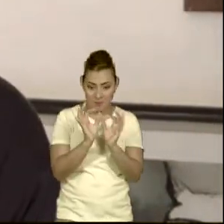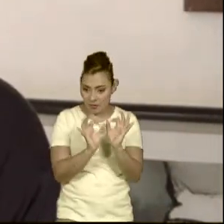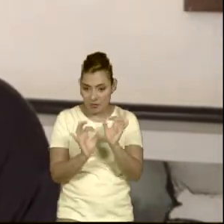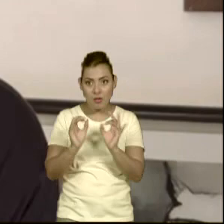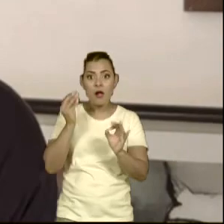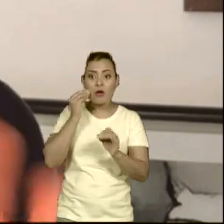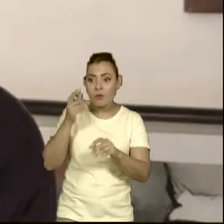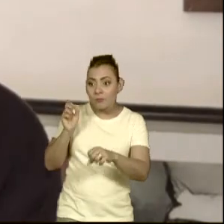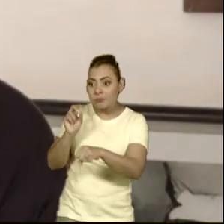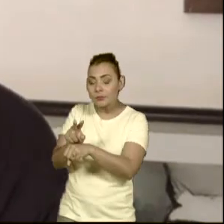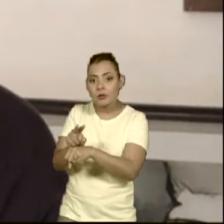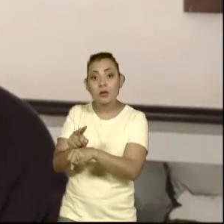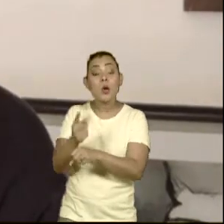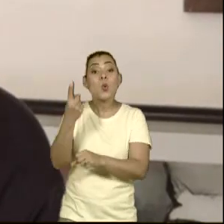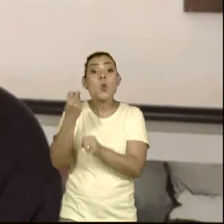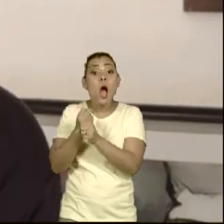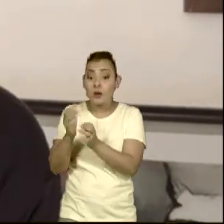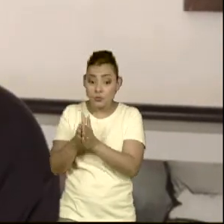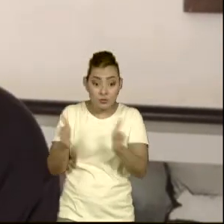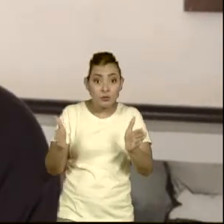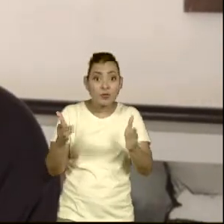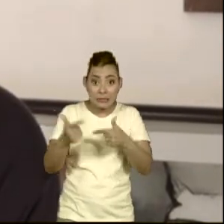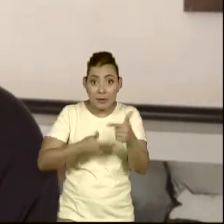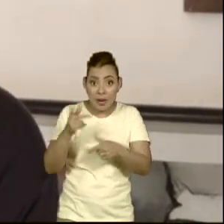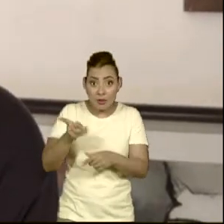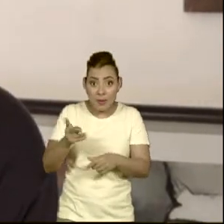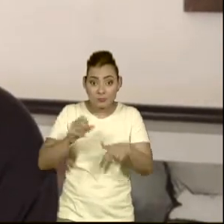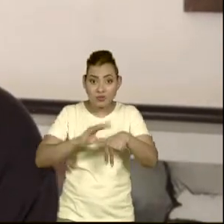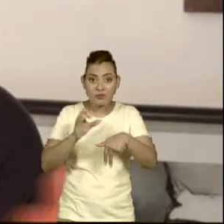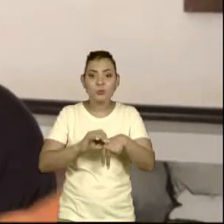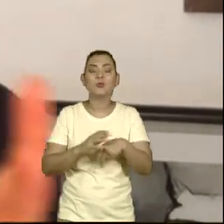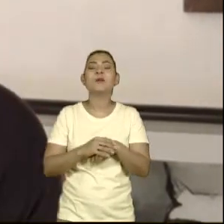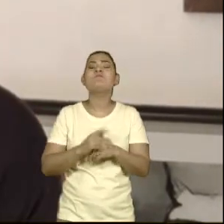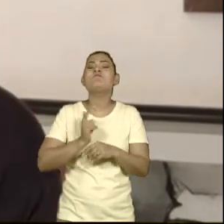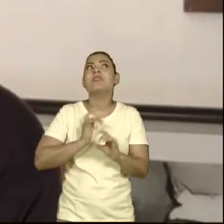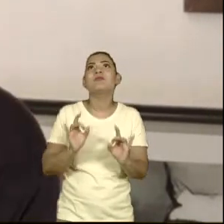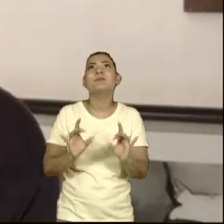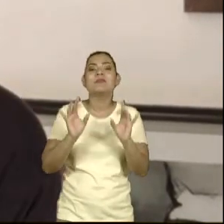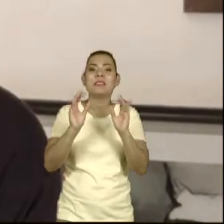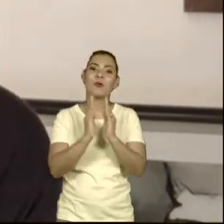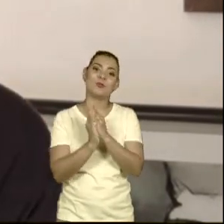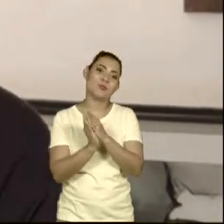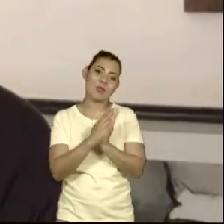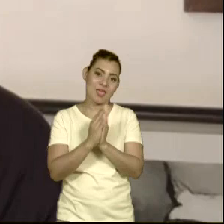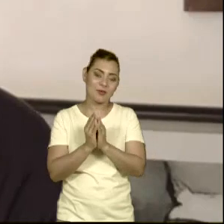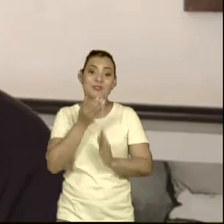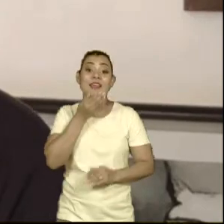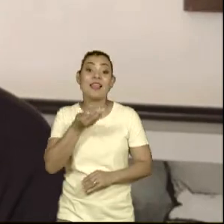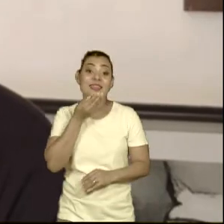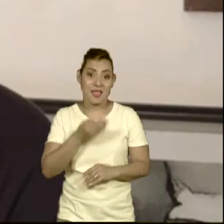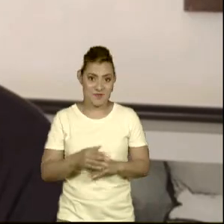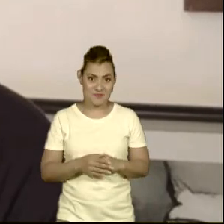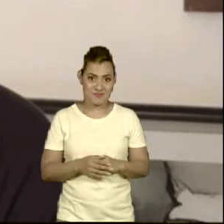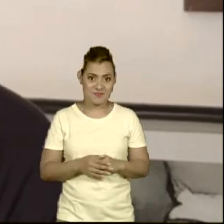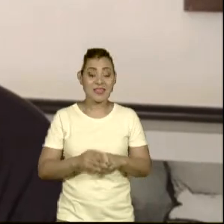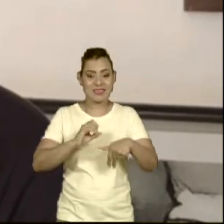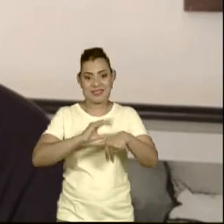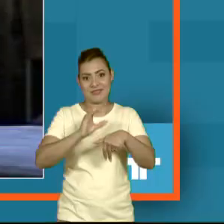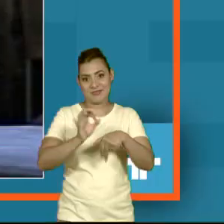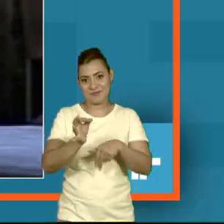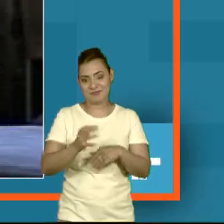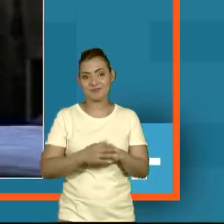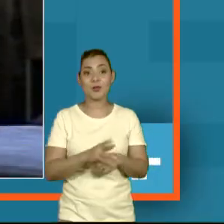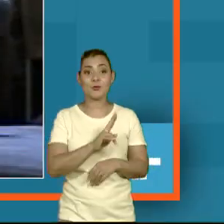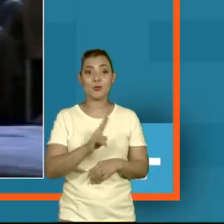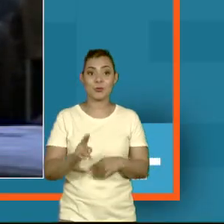e já no primeiro ano que eu estava lá, foi criado um primeiro especial de bonecos, de Natal, na TV Cultura,